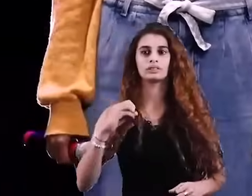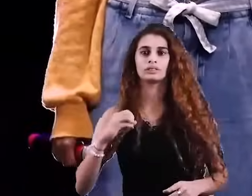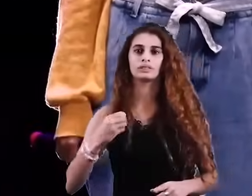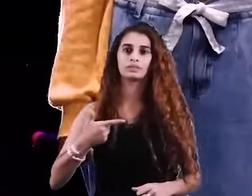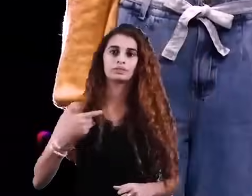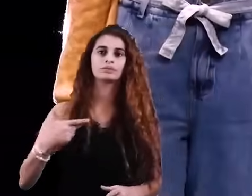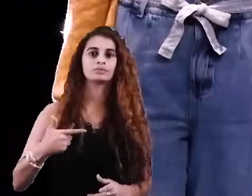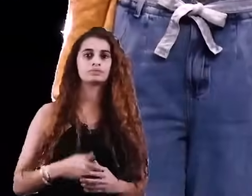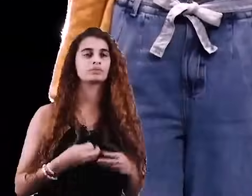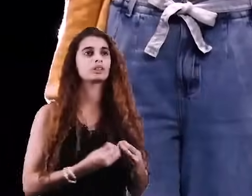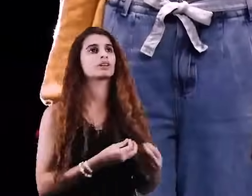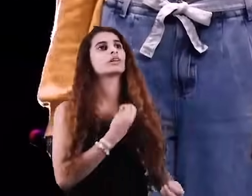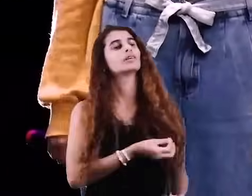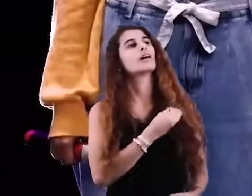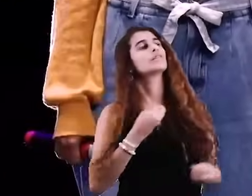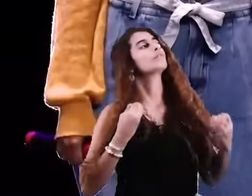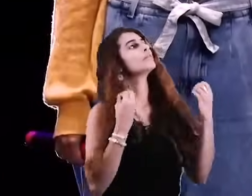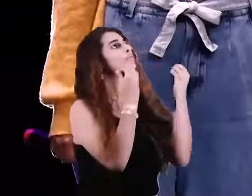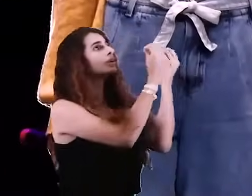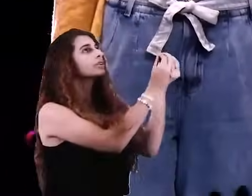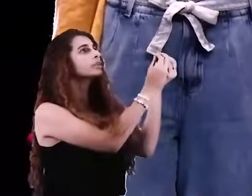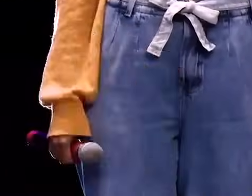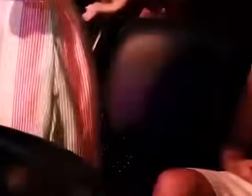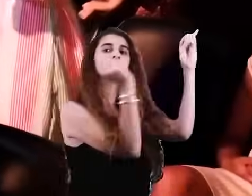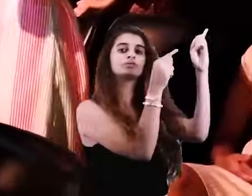Quem quer viver pra Deus olhar do céu e dizer assim: minha Abigail?